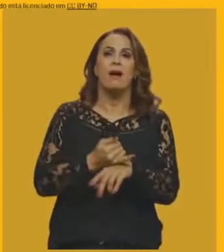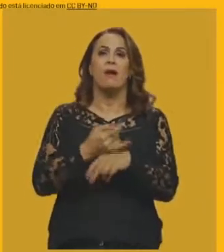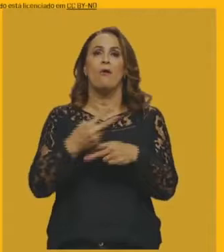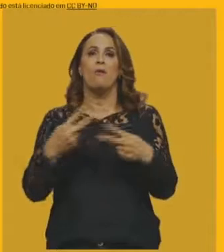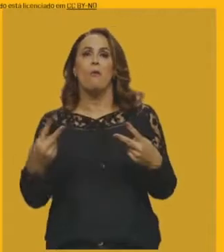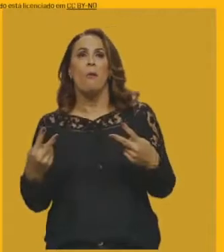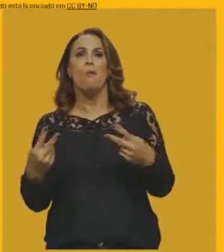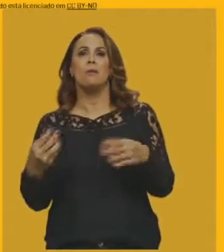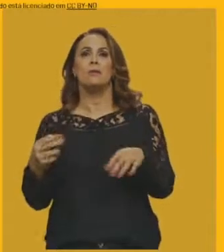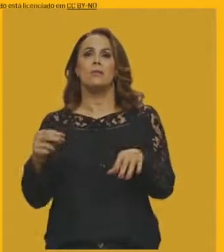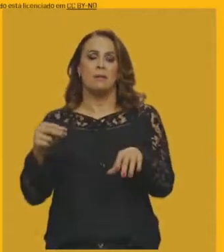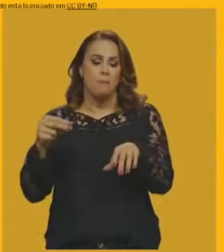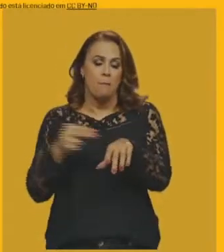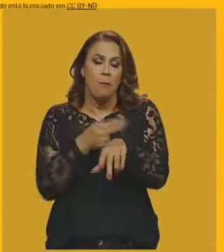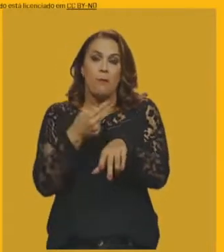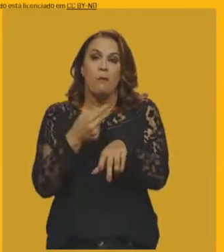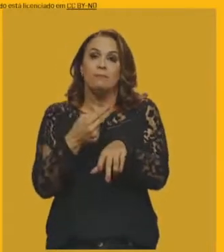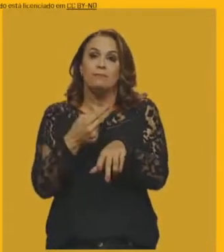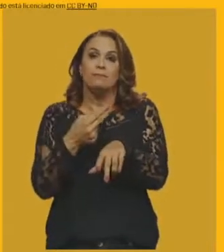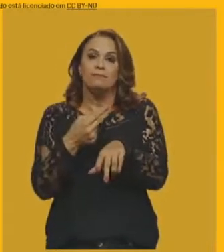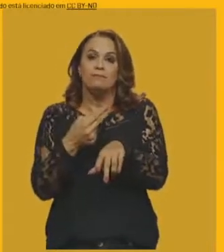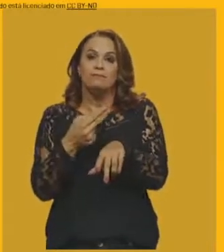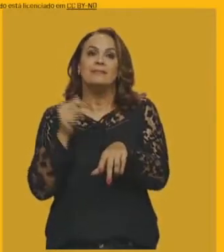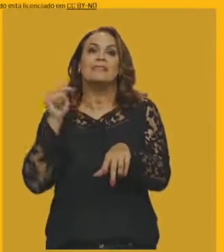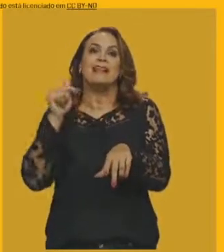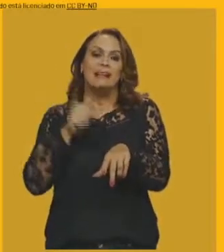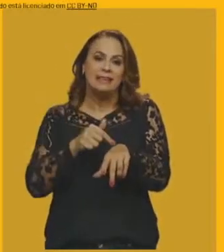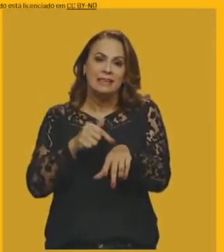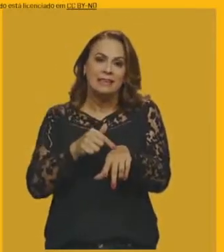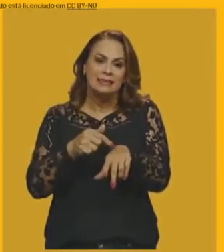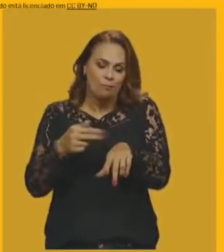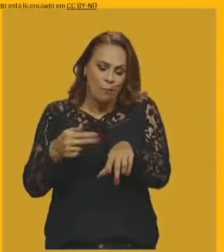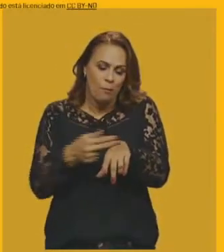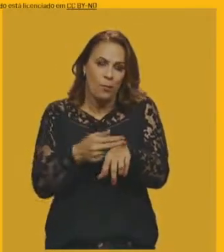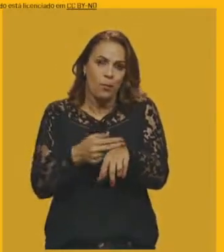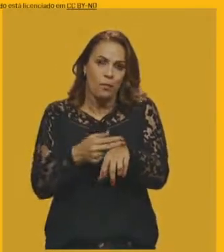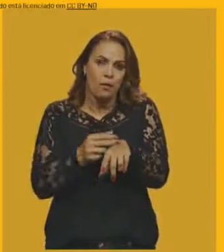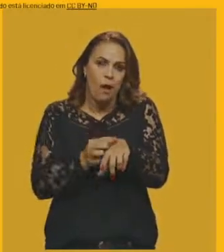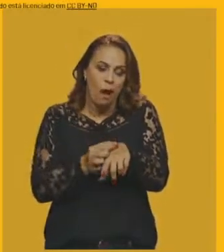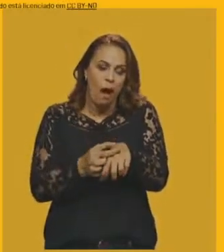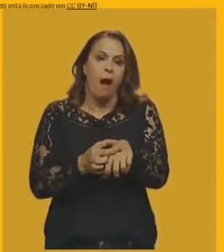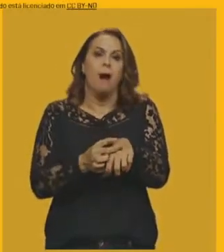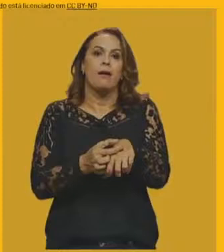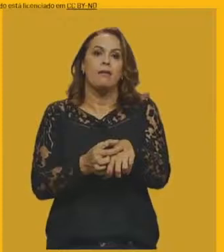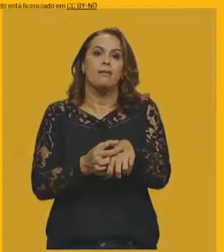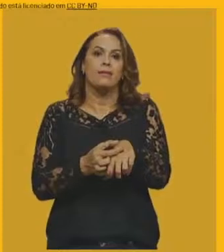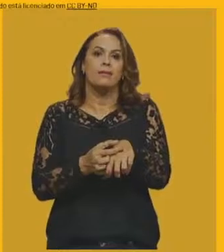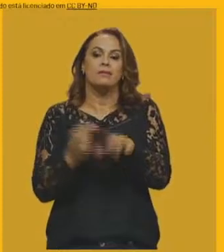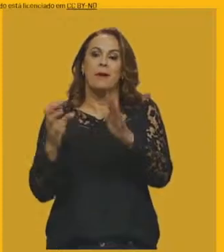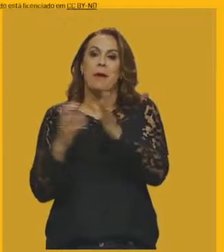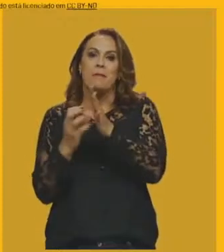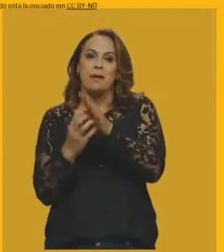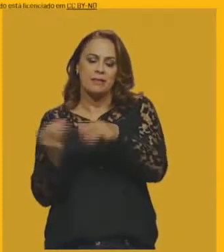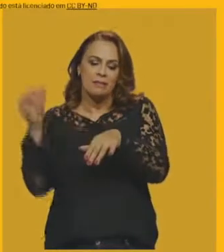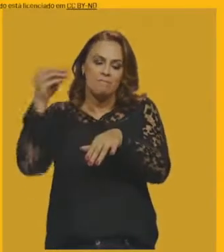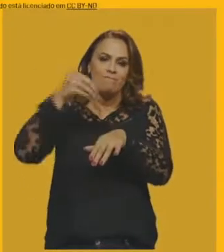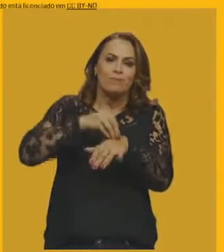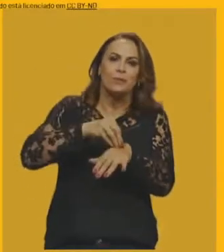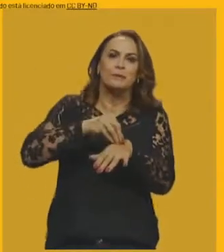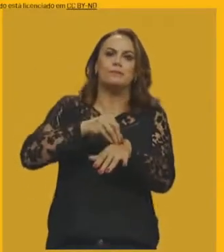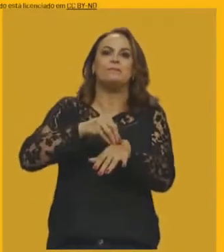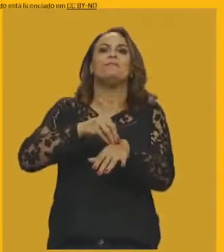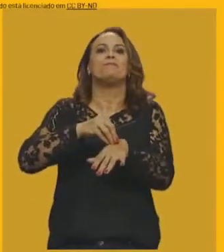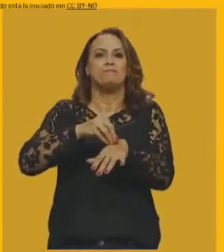pele. E a sua pele, uma vez ela sendo perfurada, ela cortada, ela fica exposta a esse tipo de bactéria. Porque